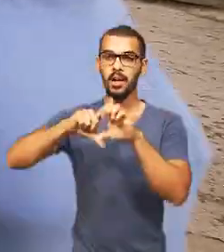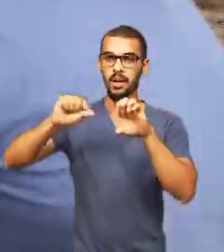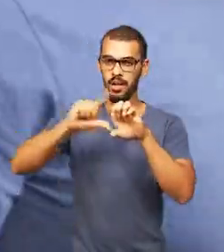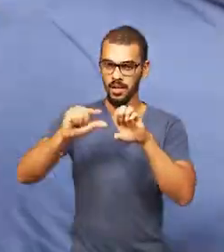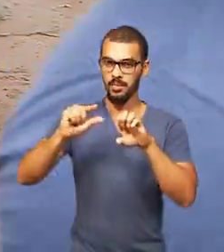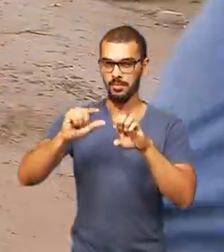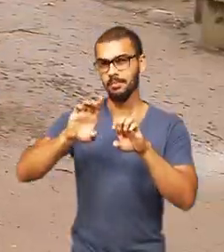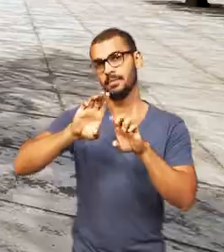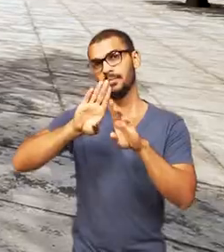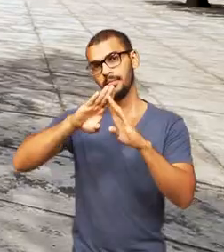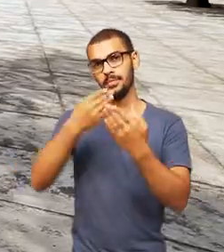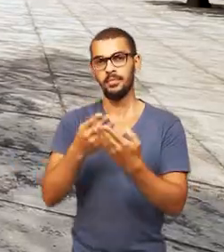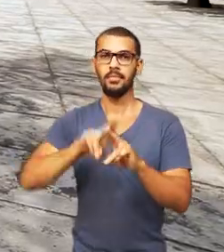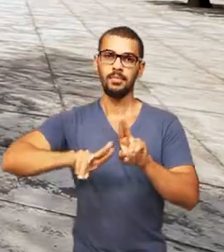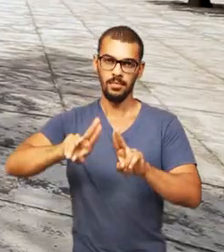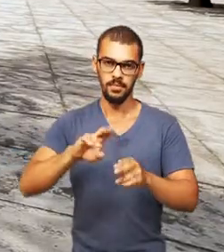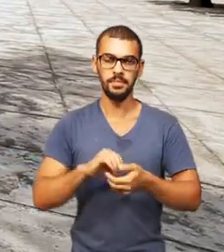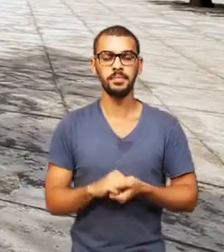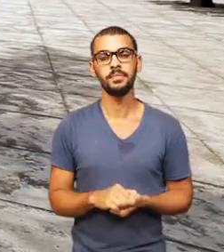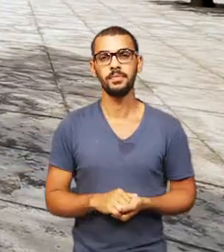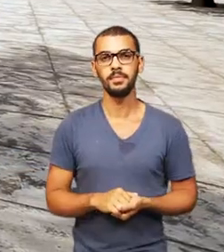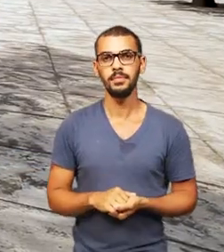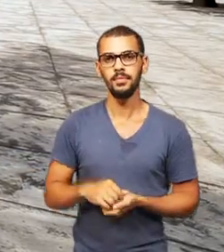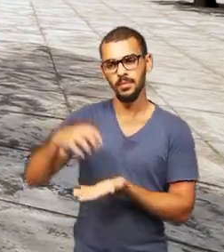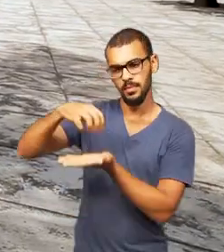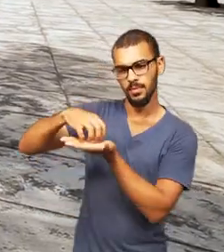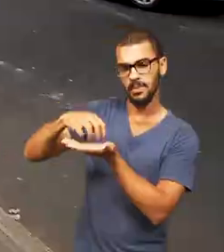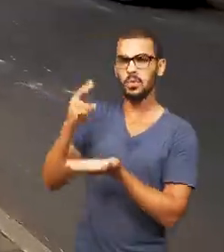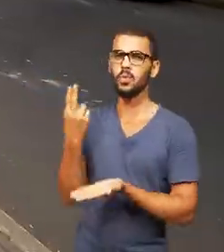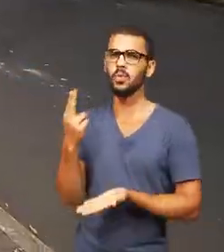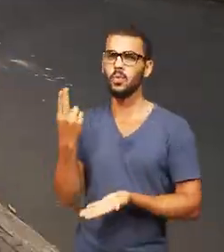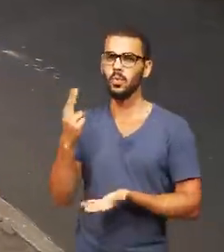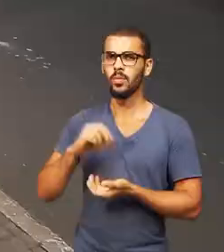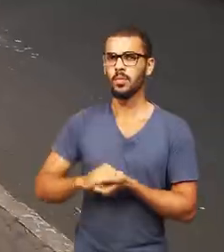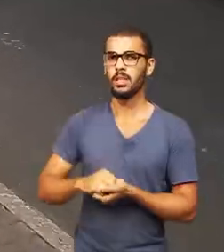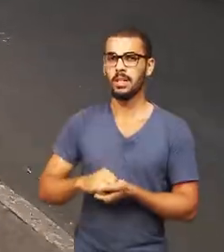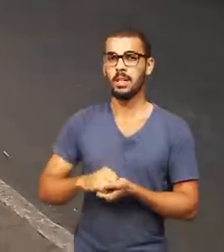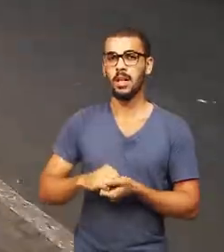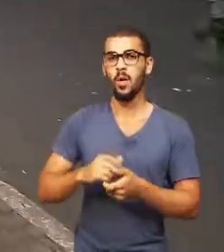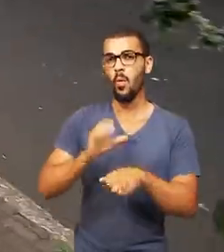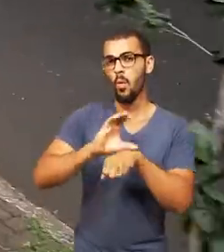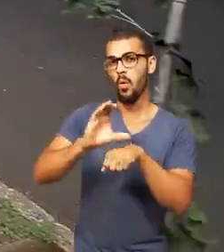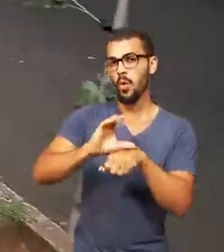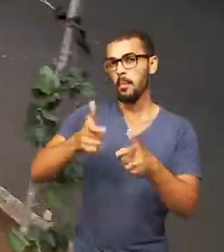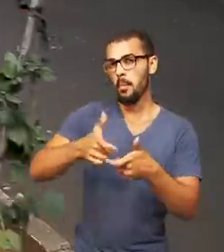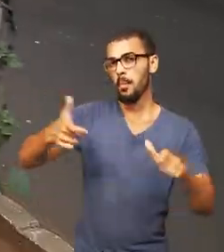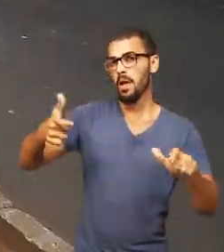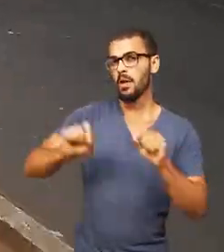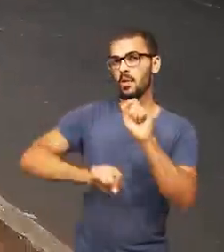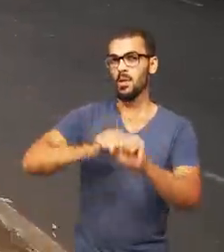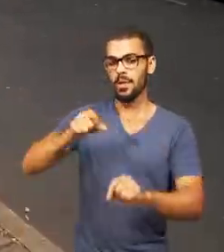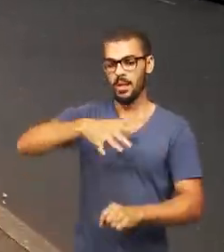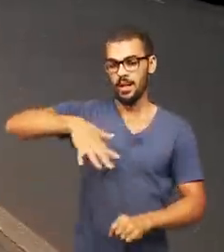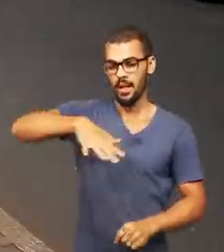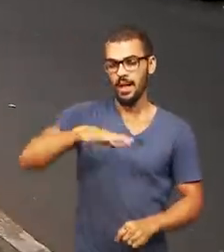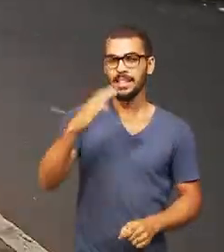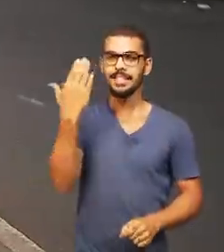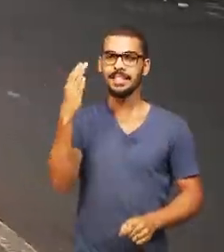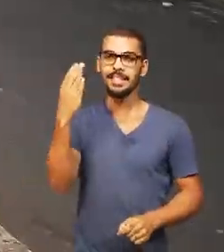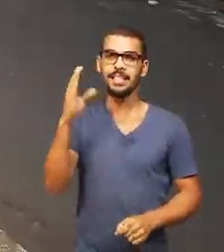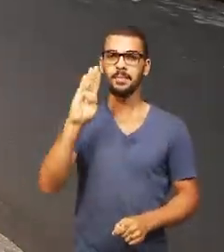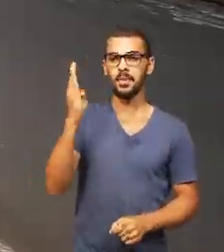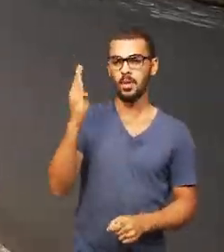a ESEBA. No campus do Moarama, os cursos de graduação e pós-graduação são nas áreas de Ciências